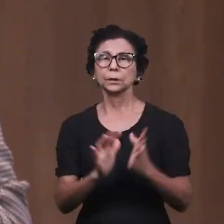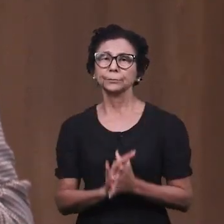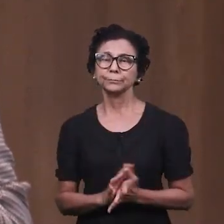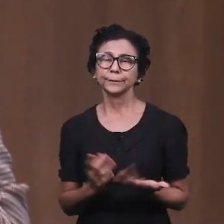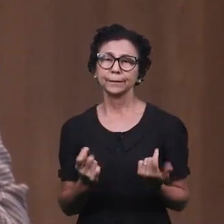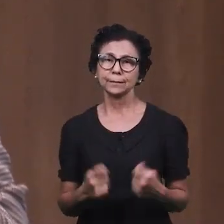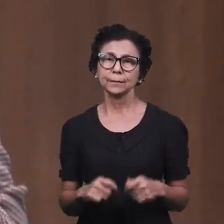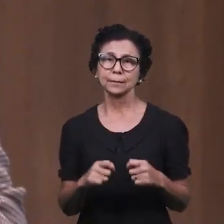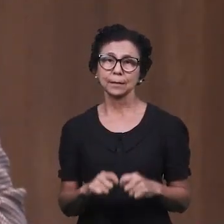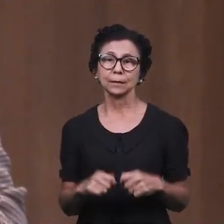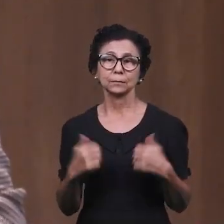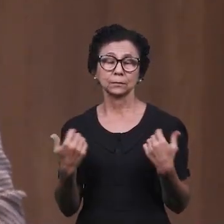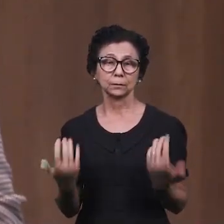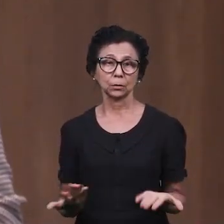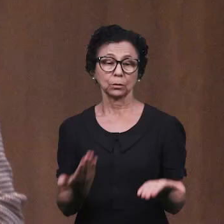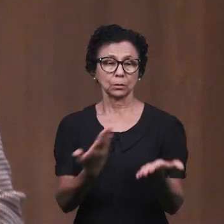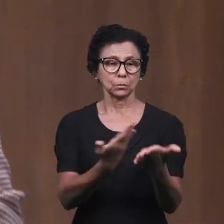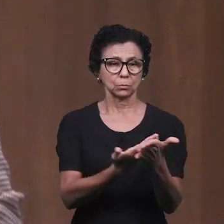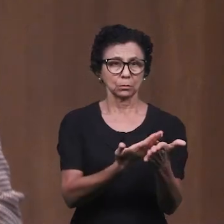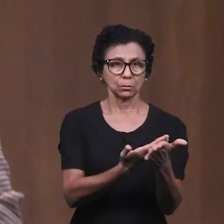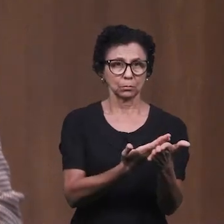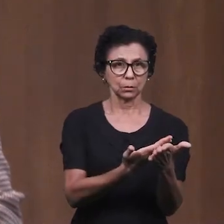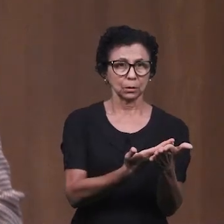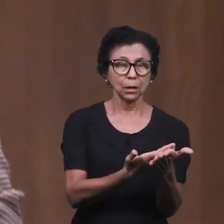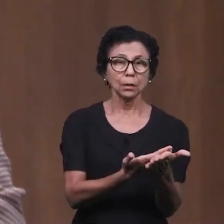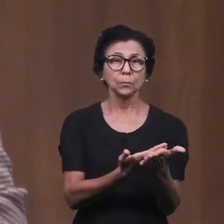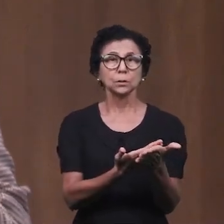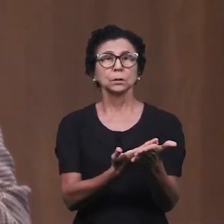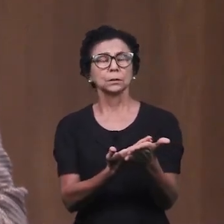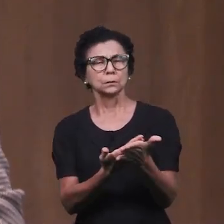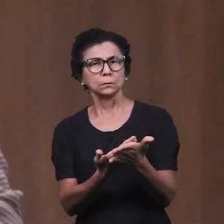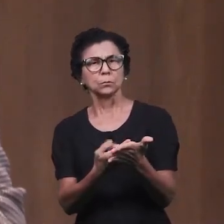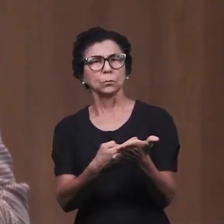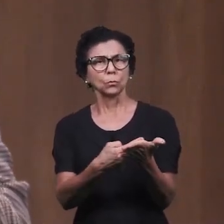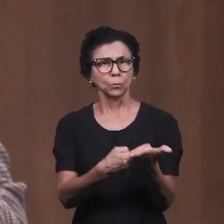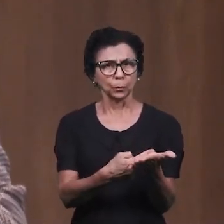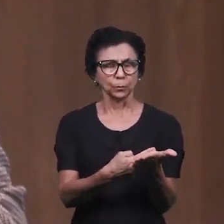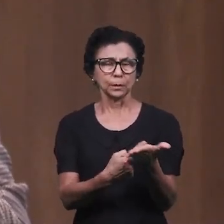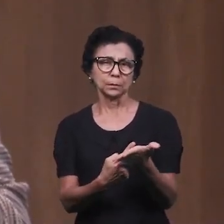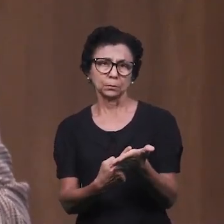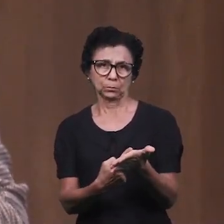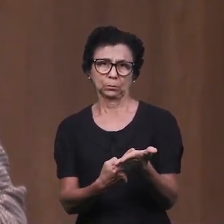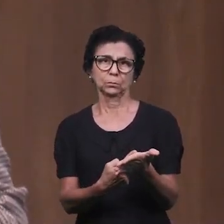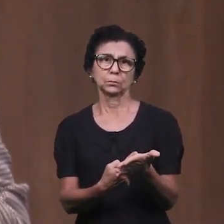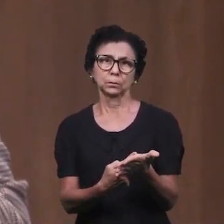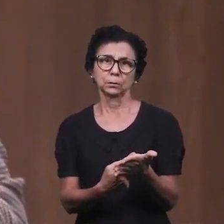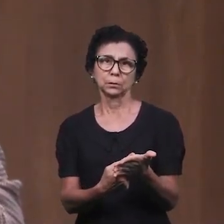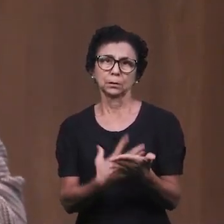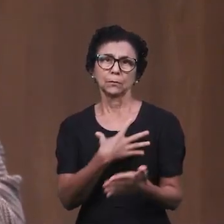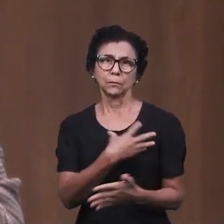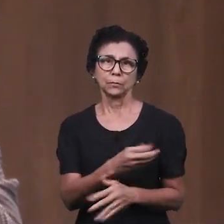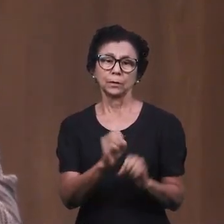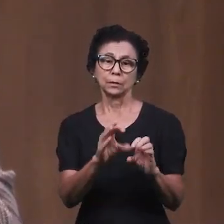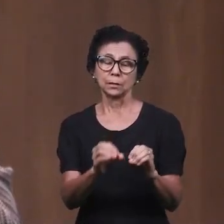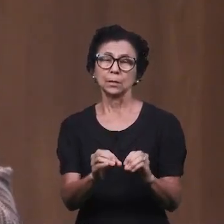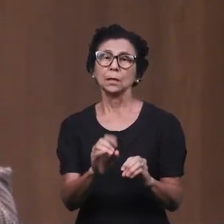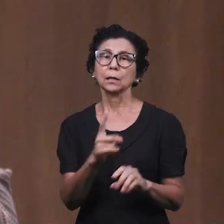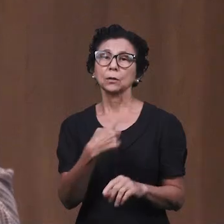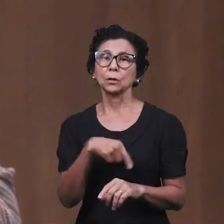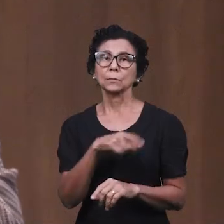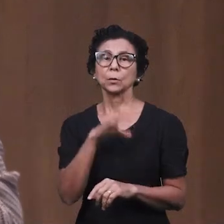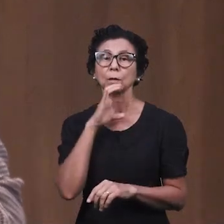maneira, quando nós estudamos, quando nós nos comprometemos com a educação dos nossos filhos, nós vamos adquirindo